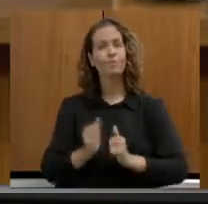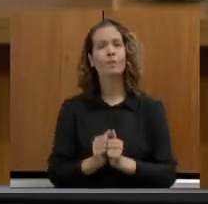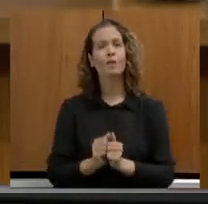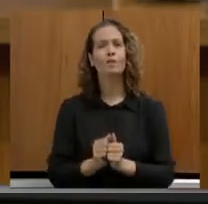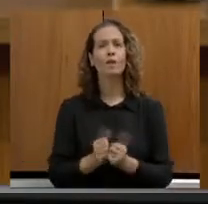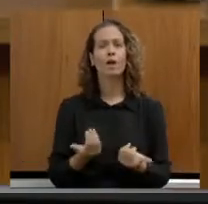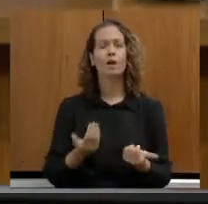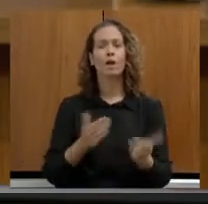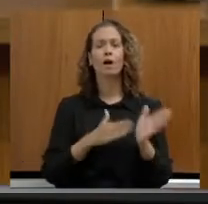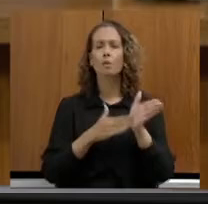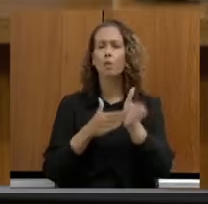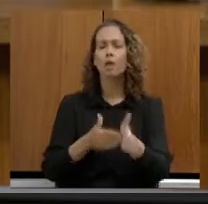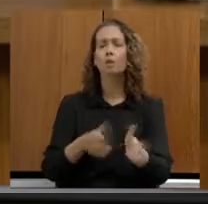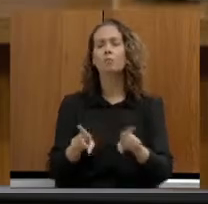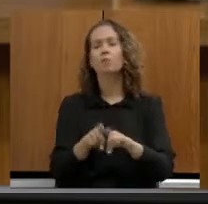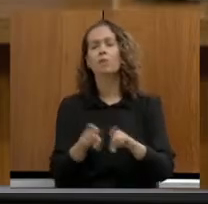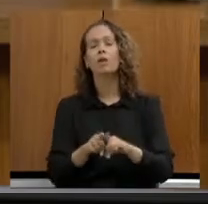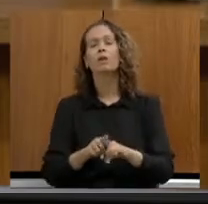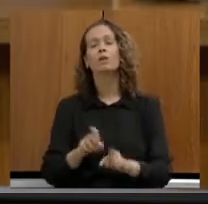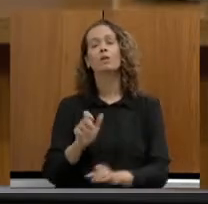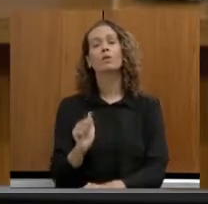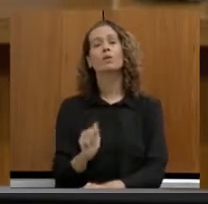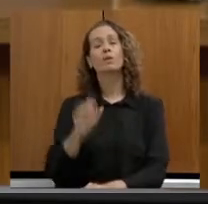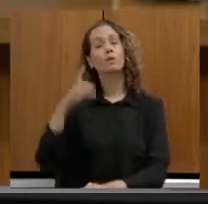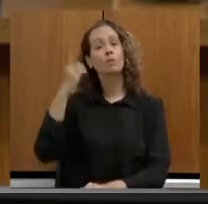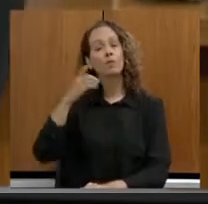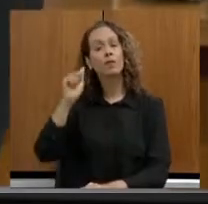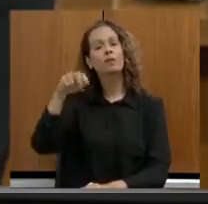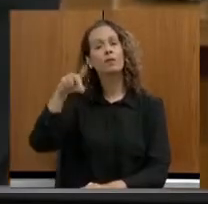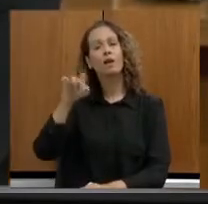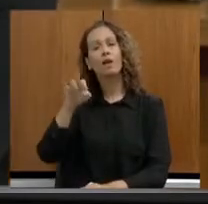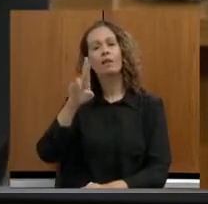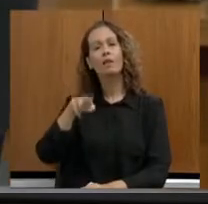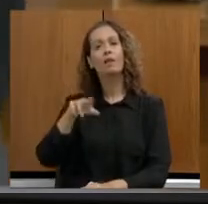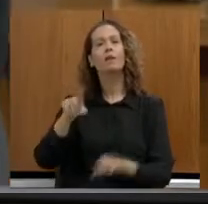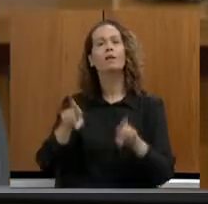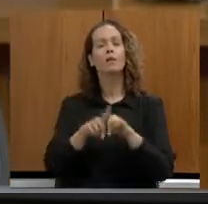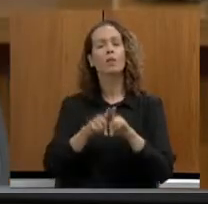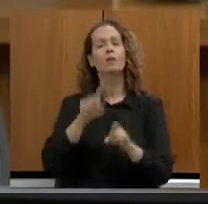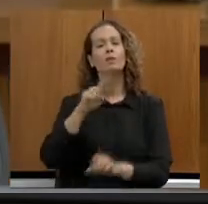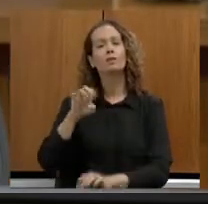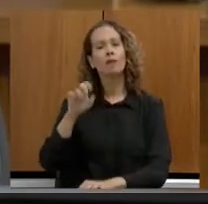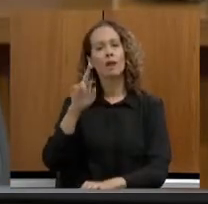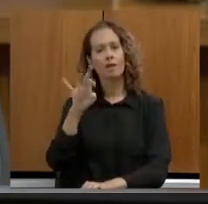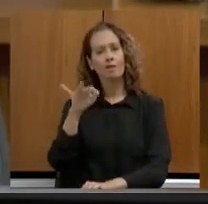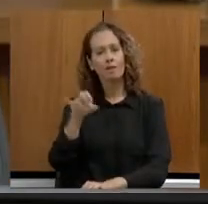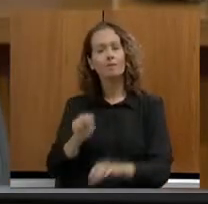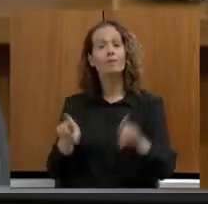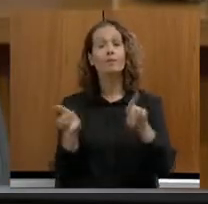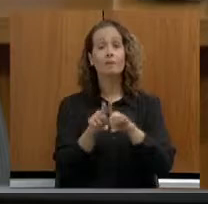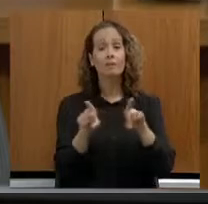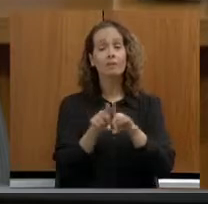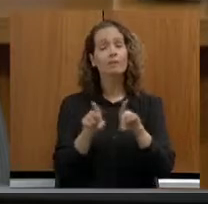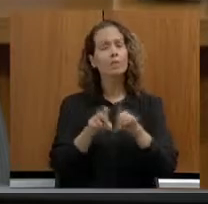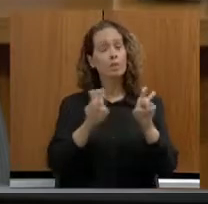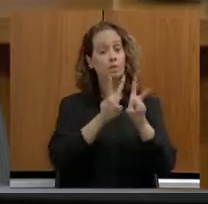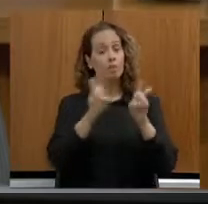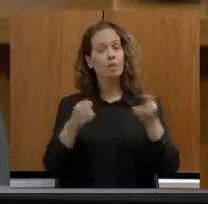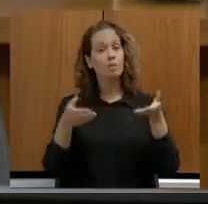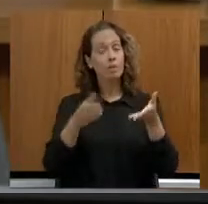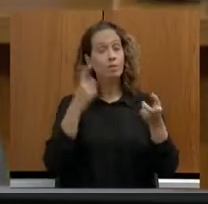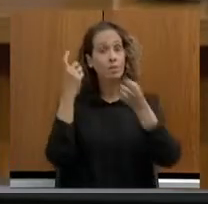próxima é o deputado André Quintão também muito próximo desse tempo de tal do Zé Reis também próximo muito próximo desse tema